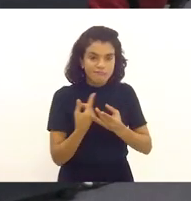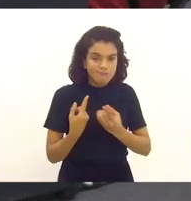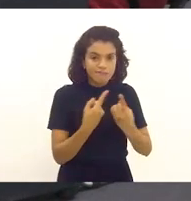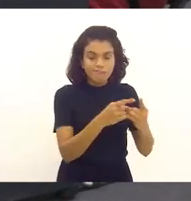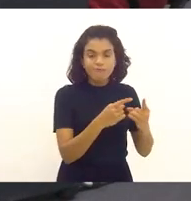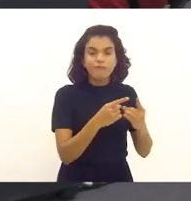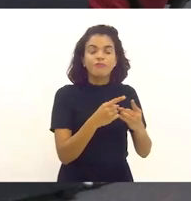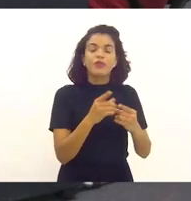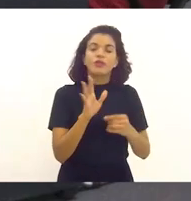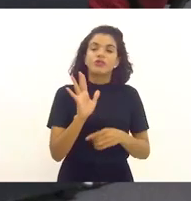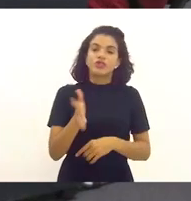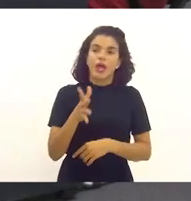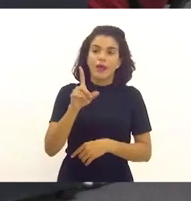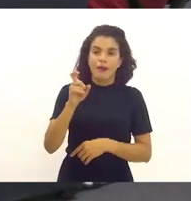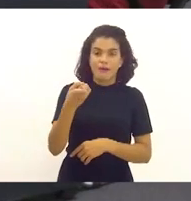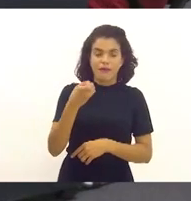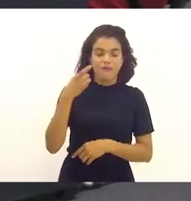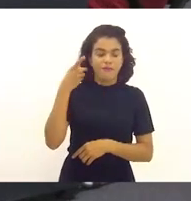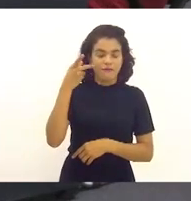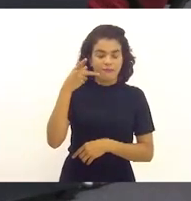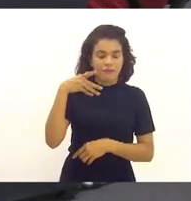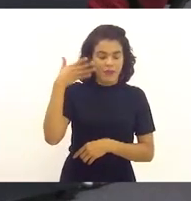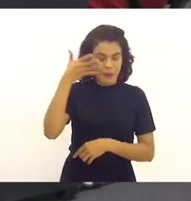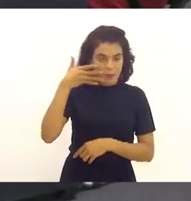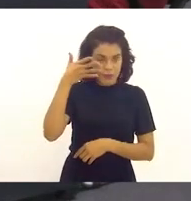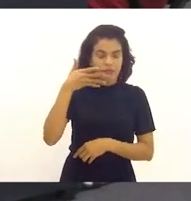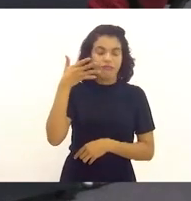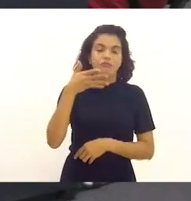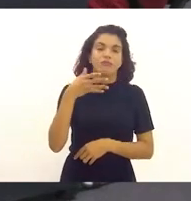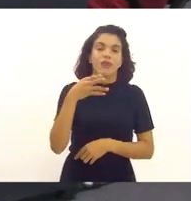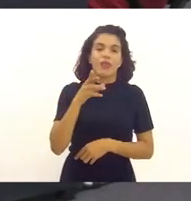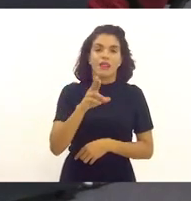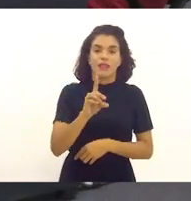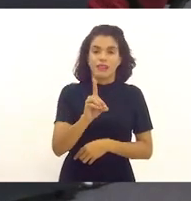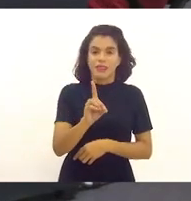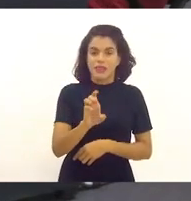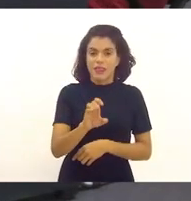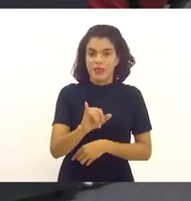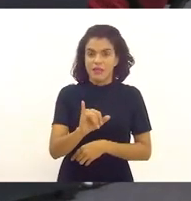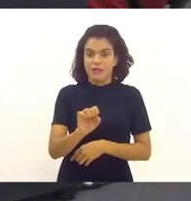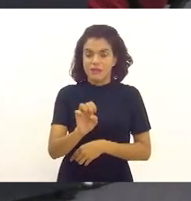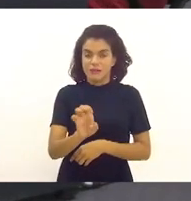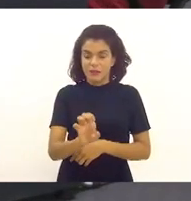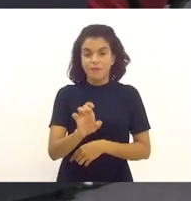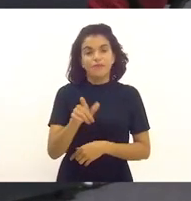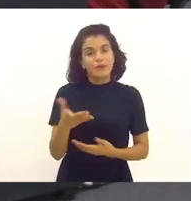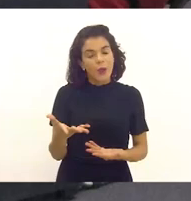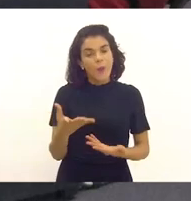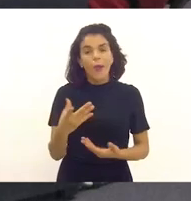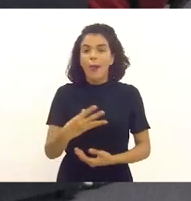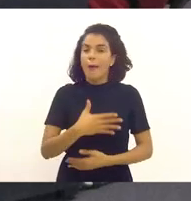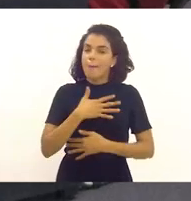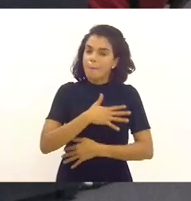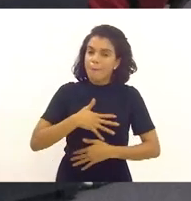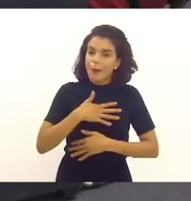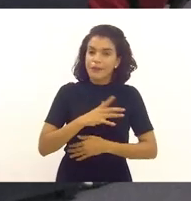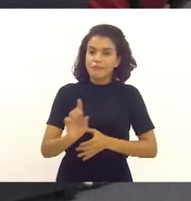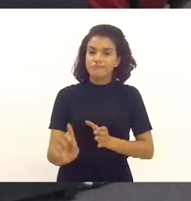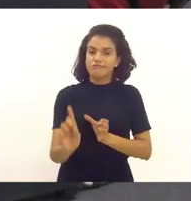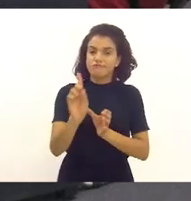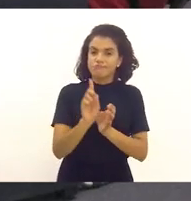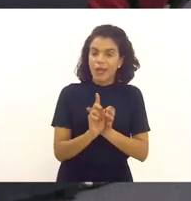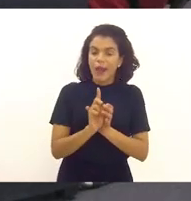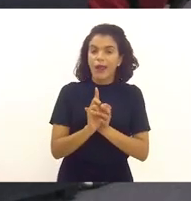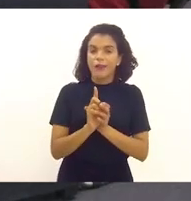relatou aqui a querida Deise então é um alento ter a senhora como parceira nesse processo